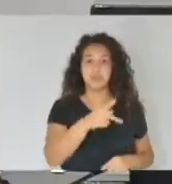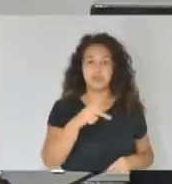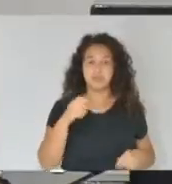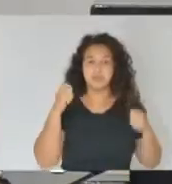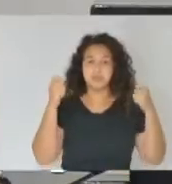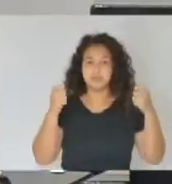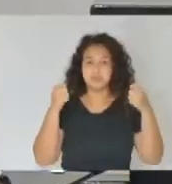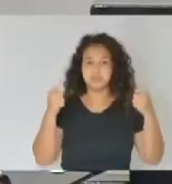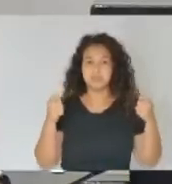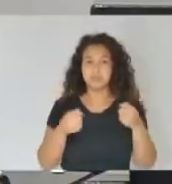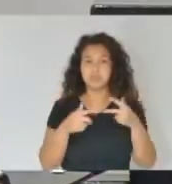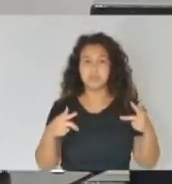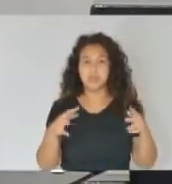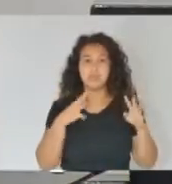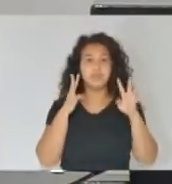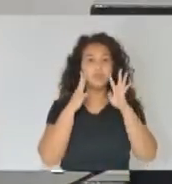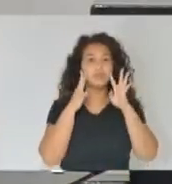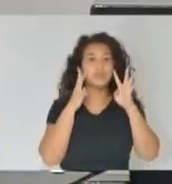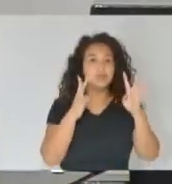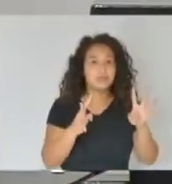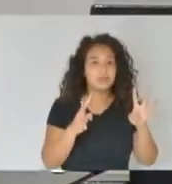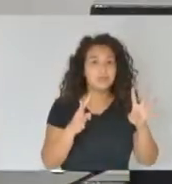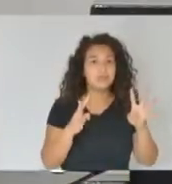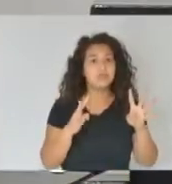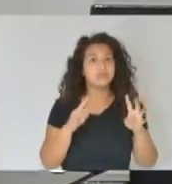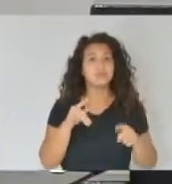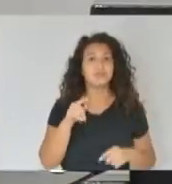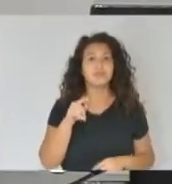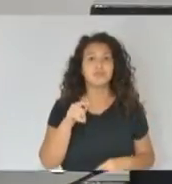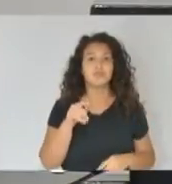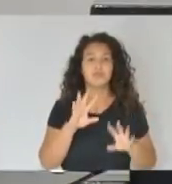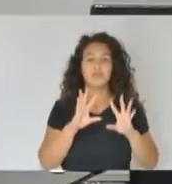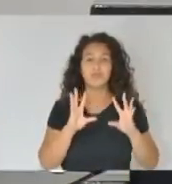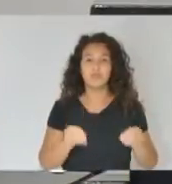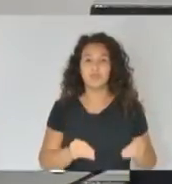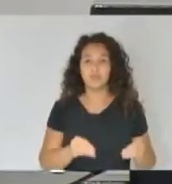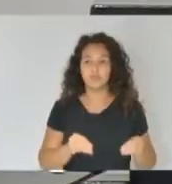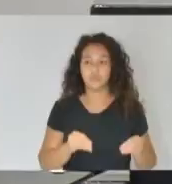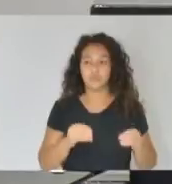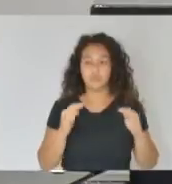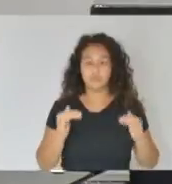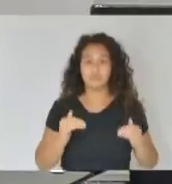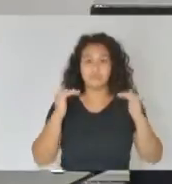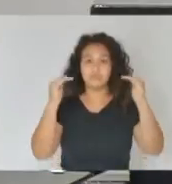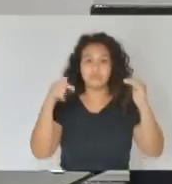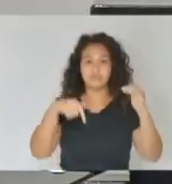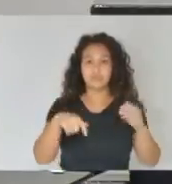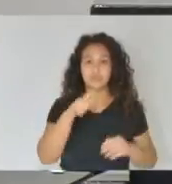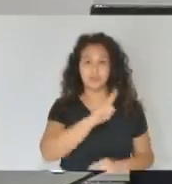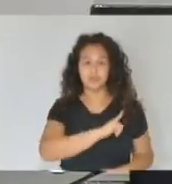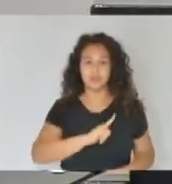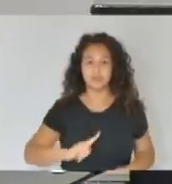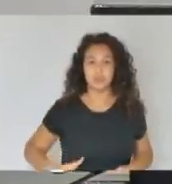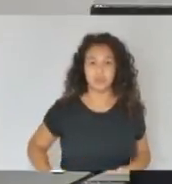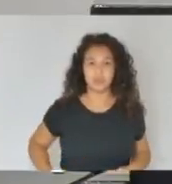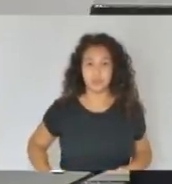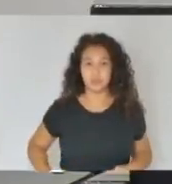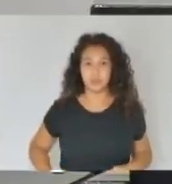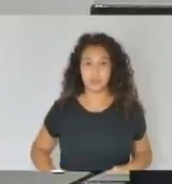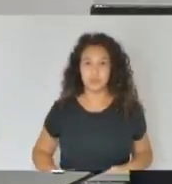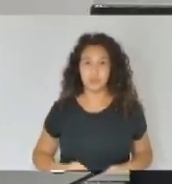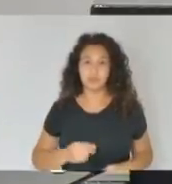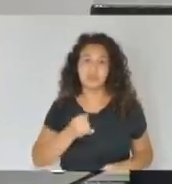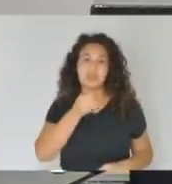fazer escutar pelas autoridades do nosso governo, que assim, com certeza, com a ida do